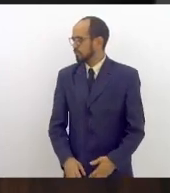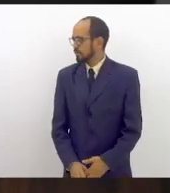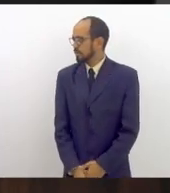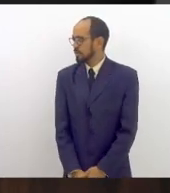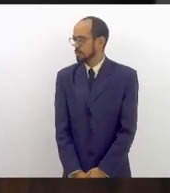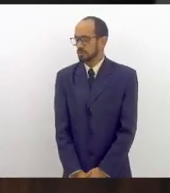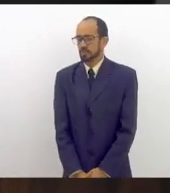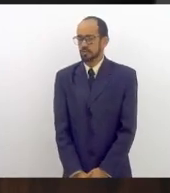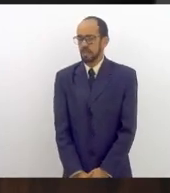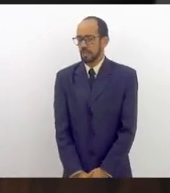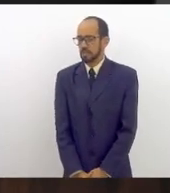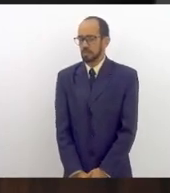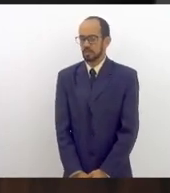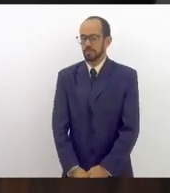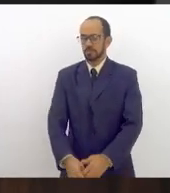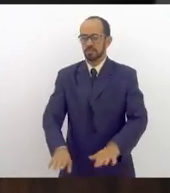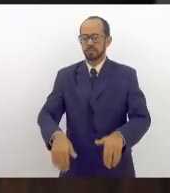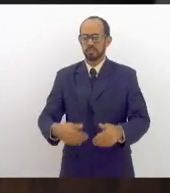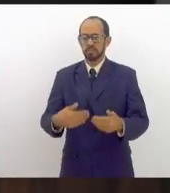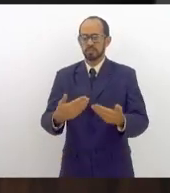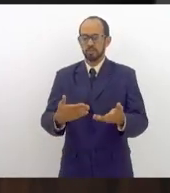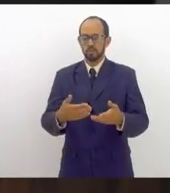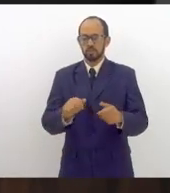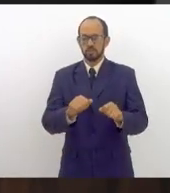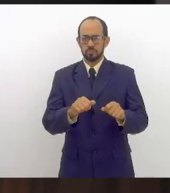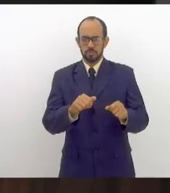com os nossos policiais que vão receber a moção, por favor.